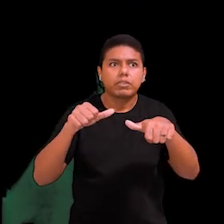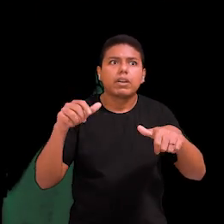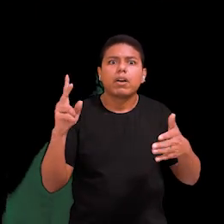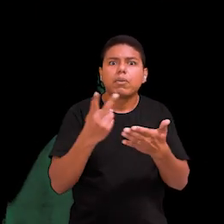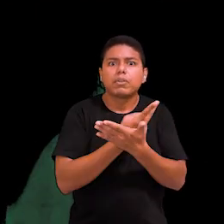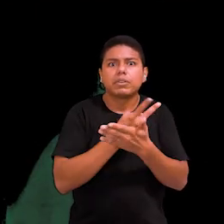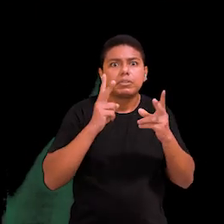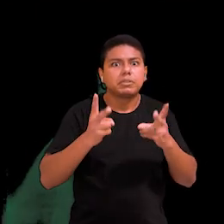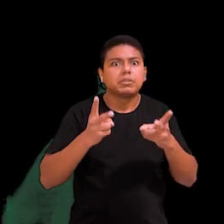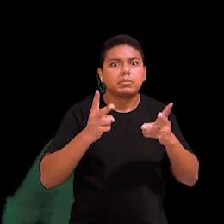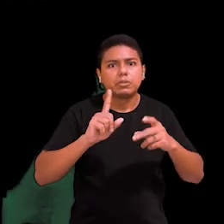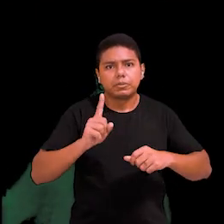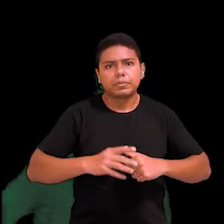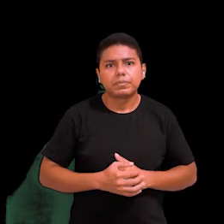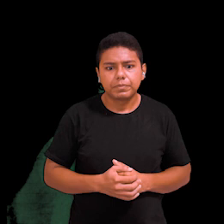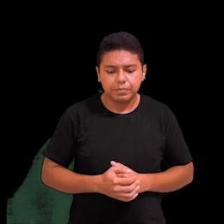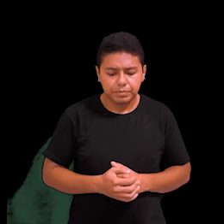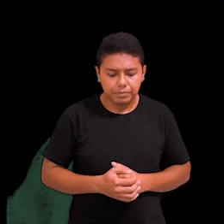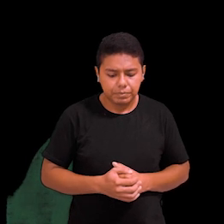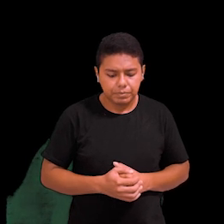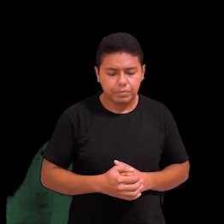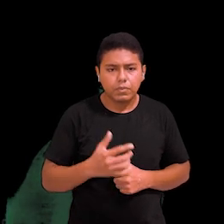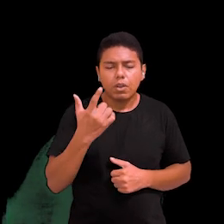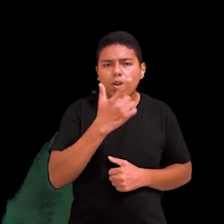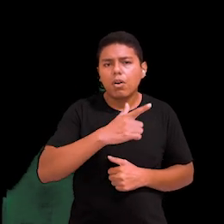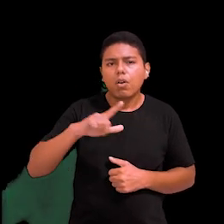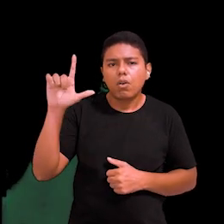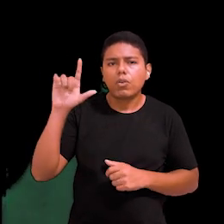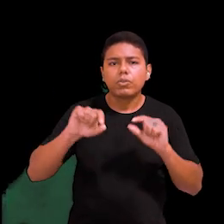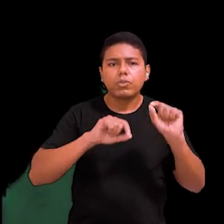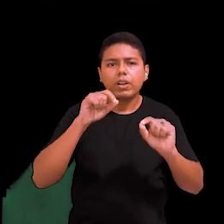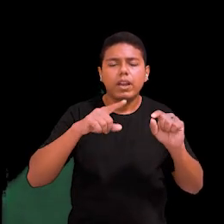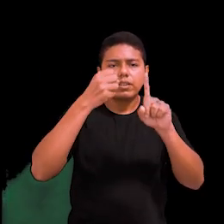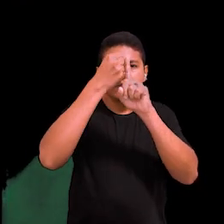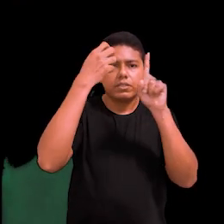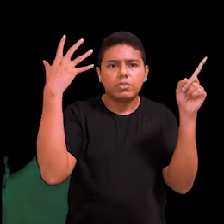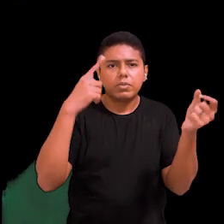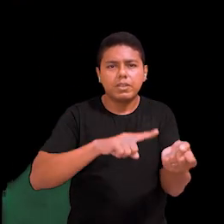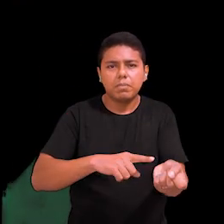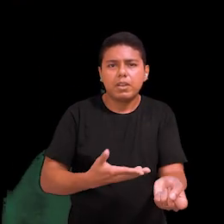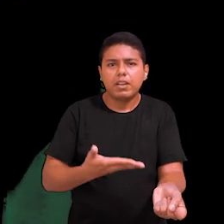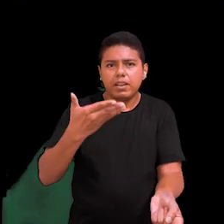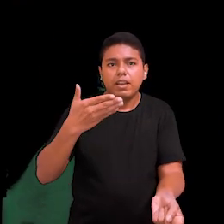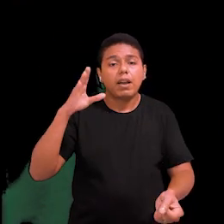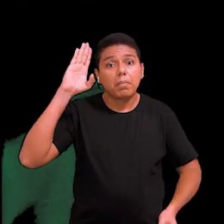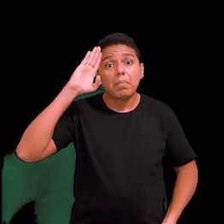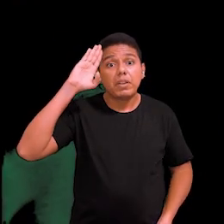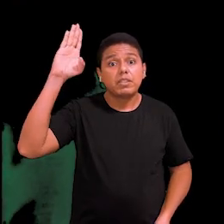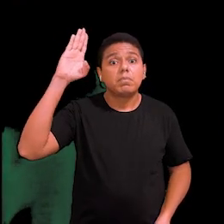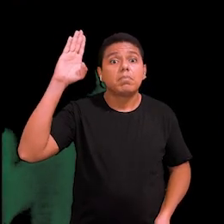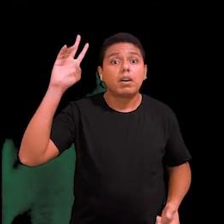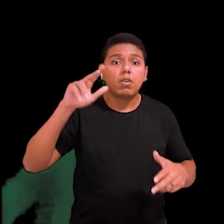outras alterações menos frequentes. Uma outra intercorrência são as síndromes